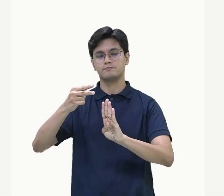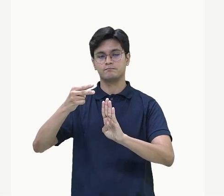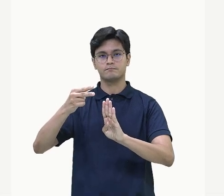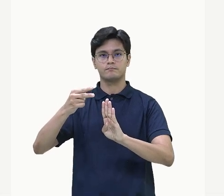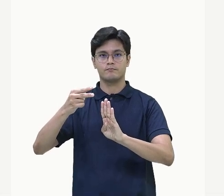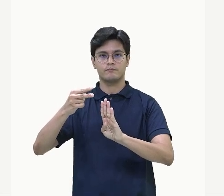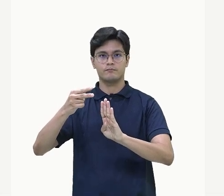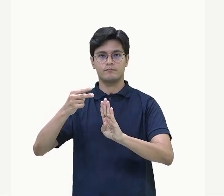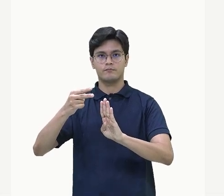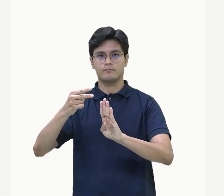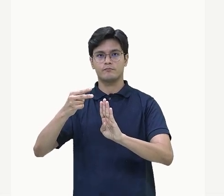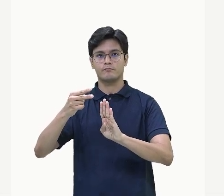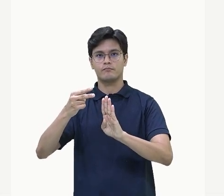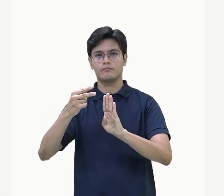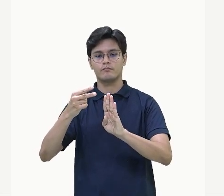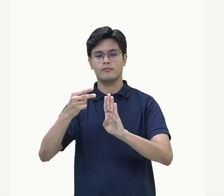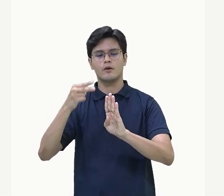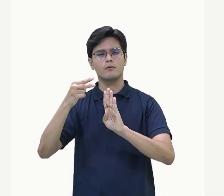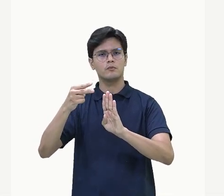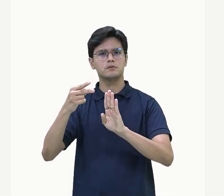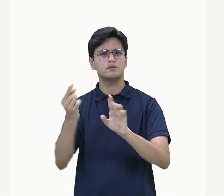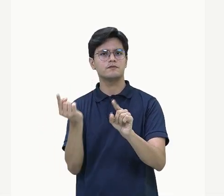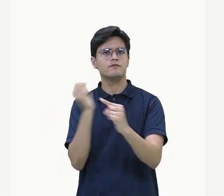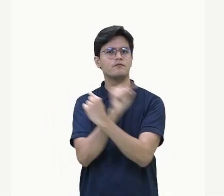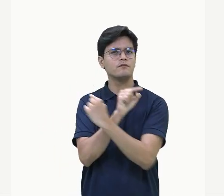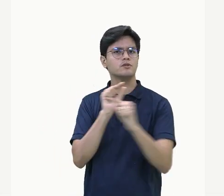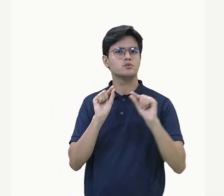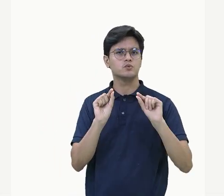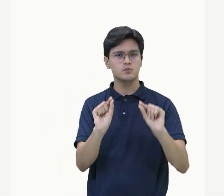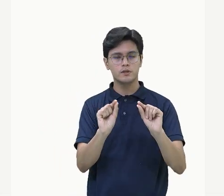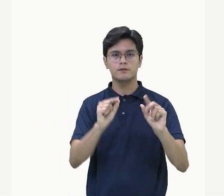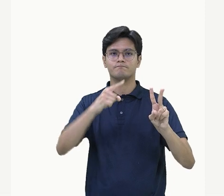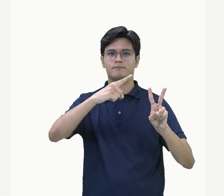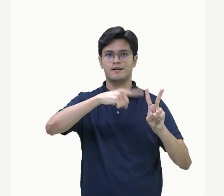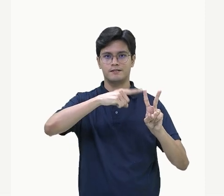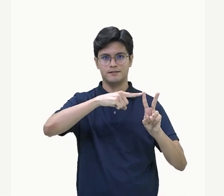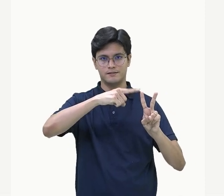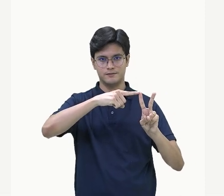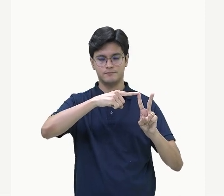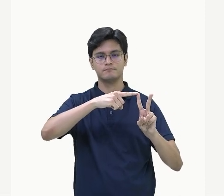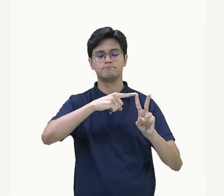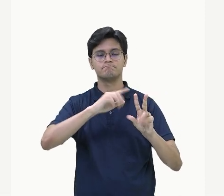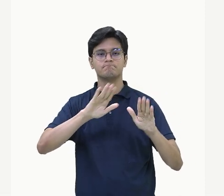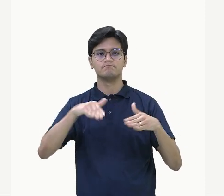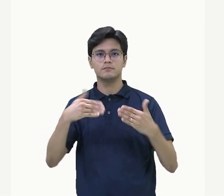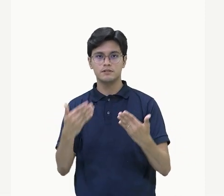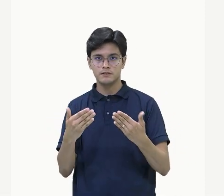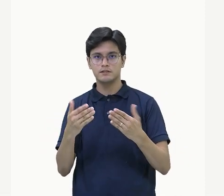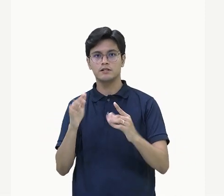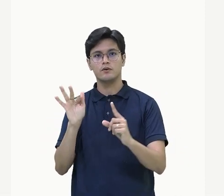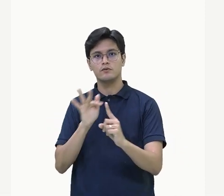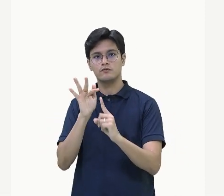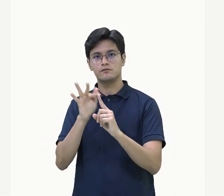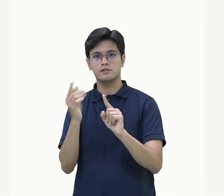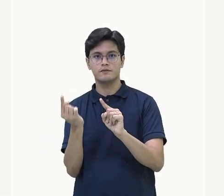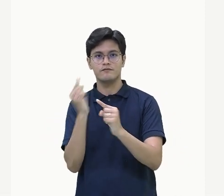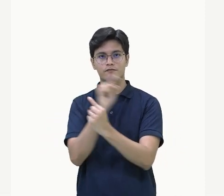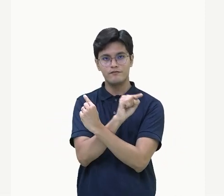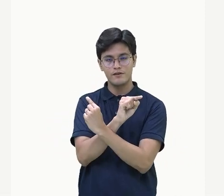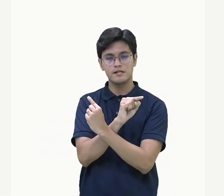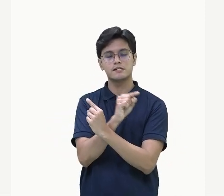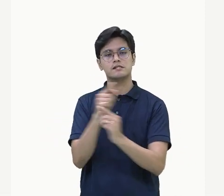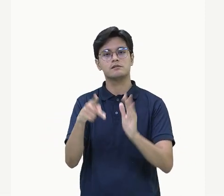a operação inversa da potenciação? É a radiciação. Então, a função inversa de x, a